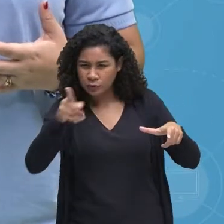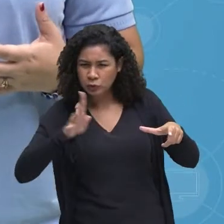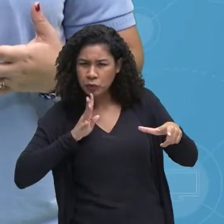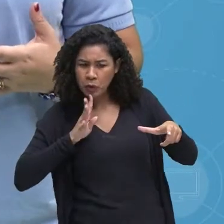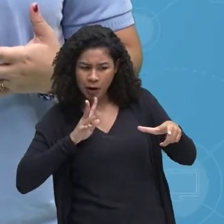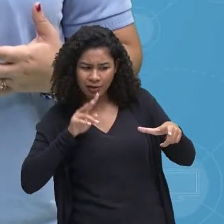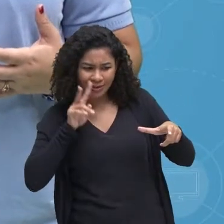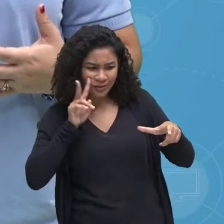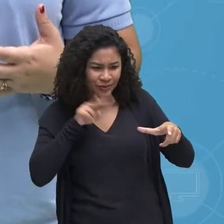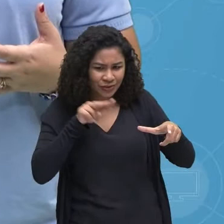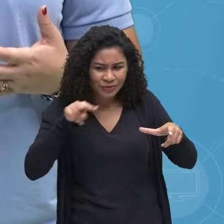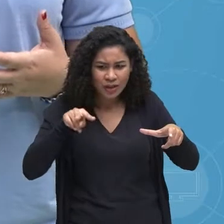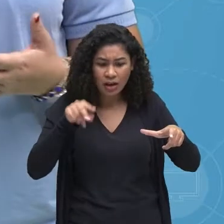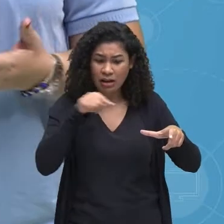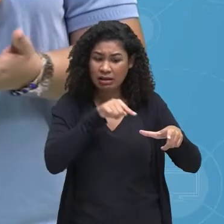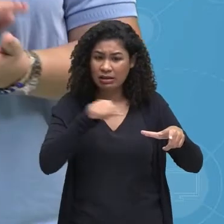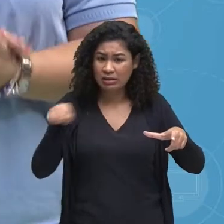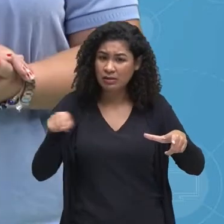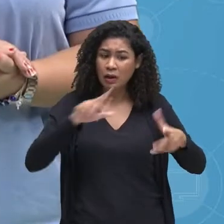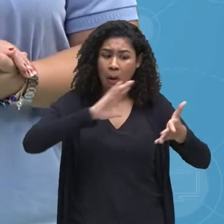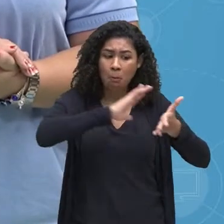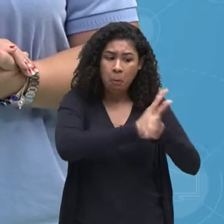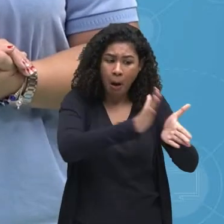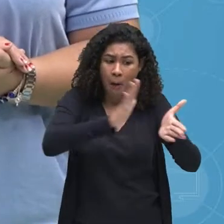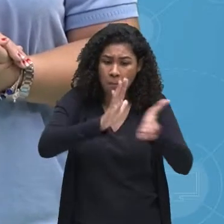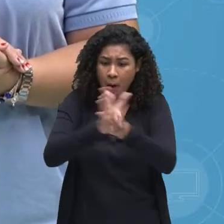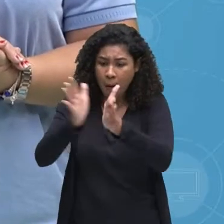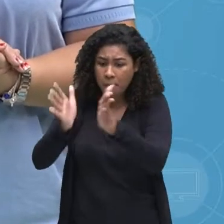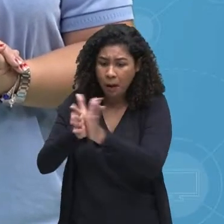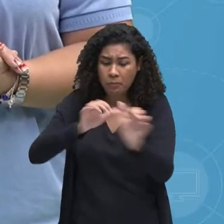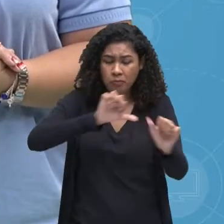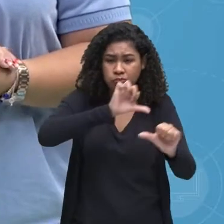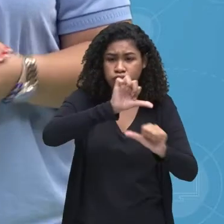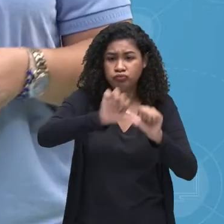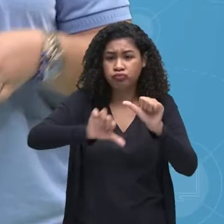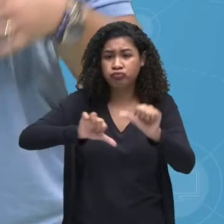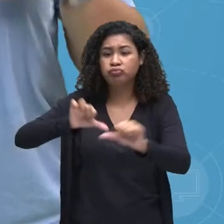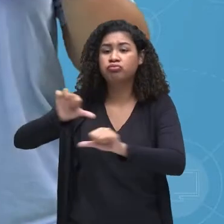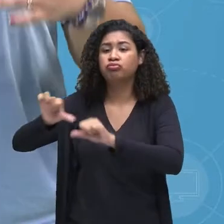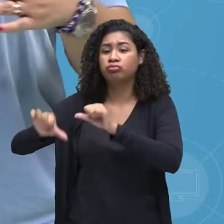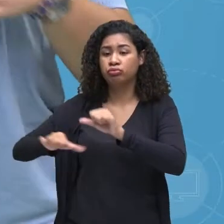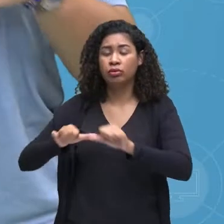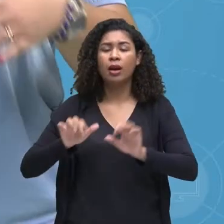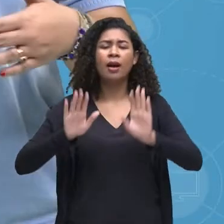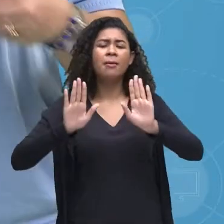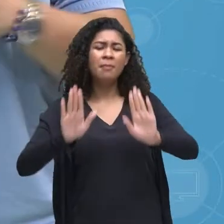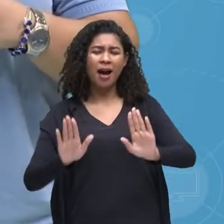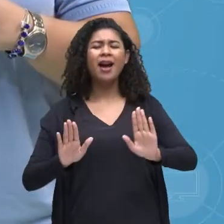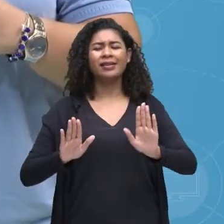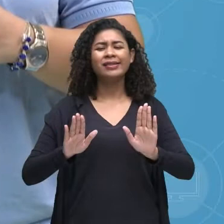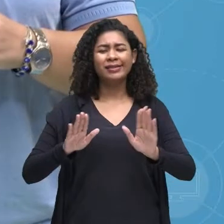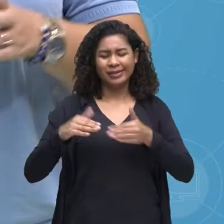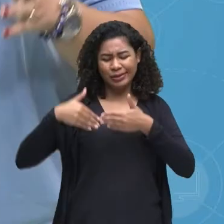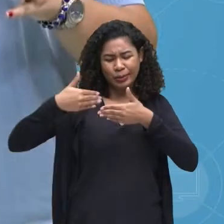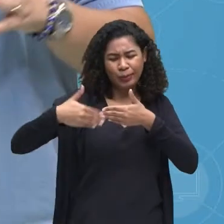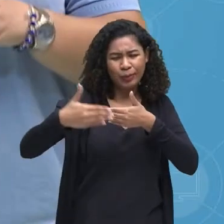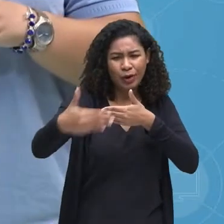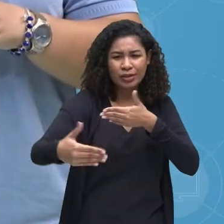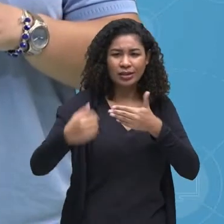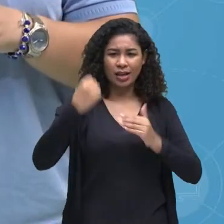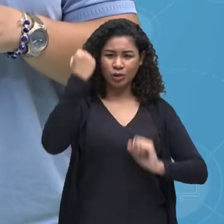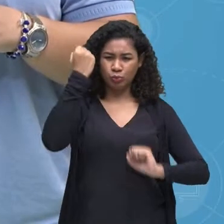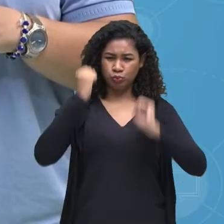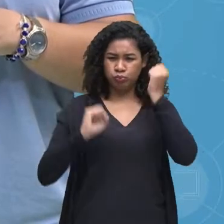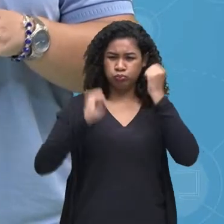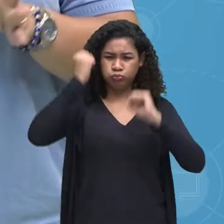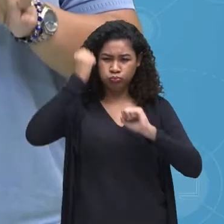para a eternidade, ele vai sofrer drásticas mudanças. Com esse processo aí de urbanização, industrialização,